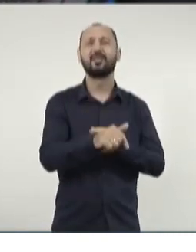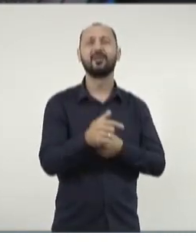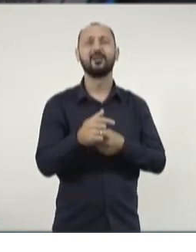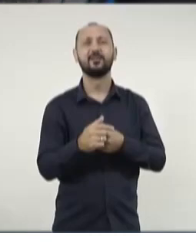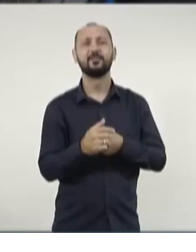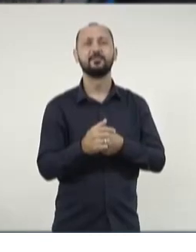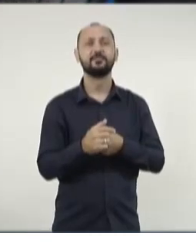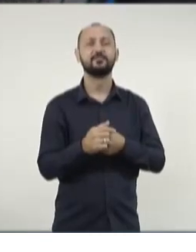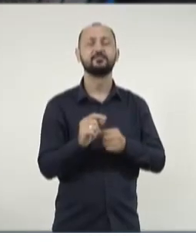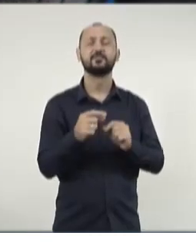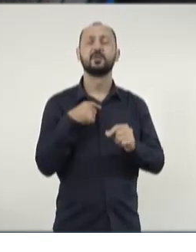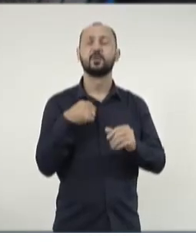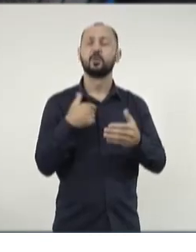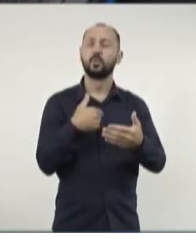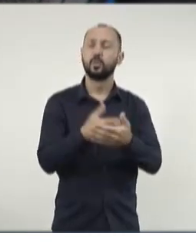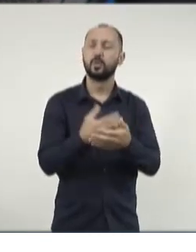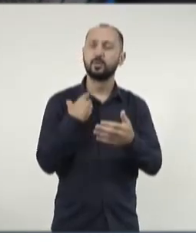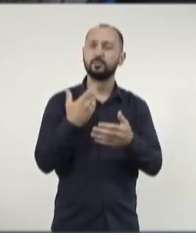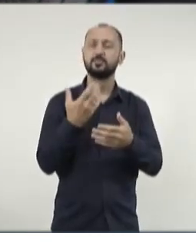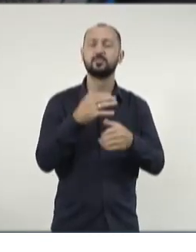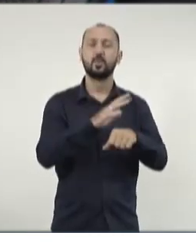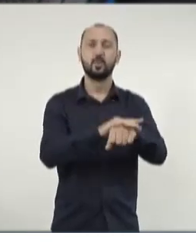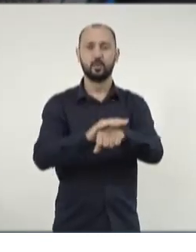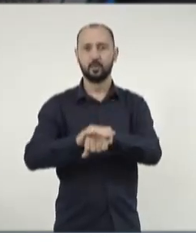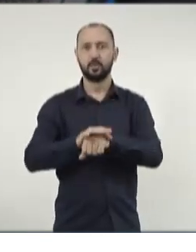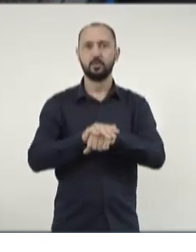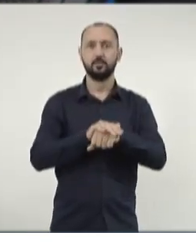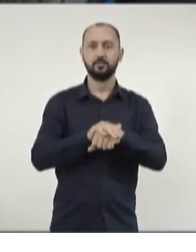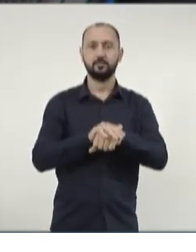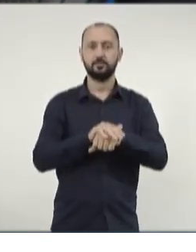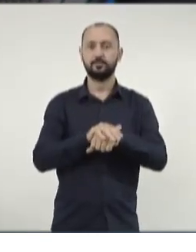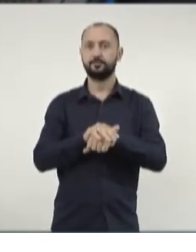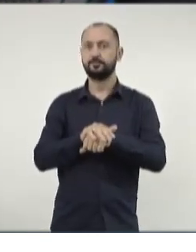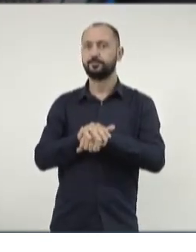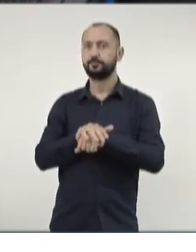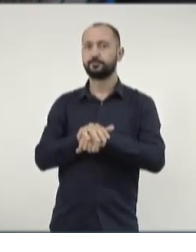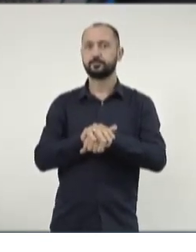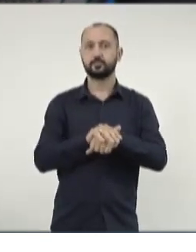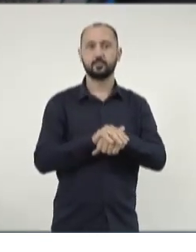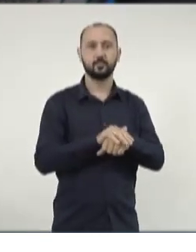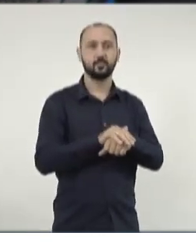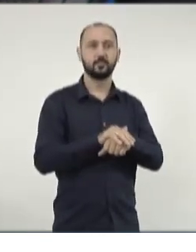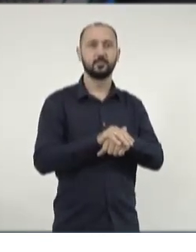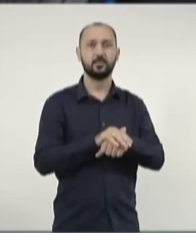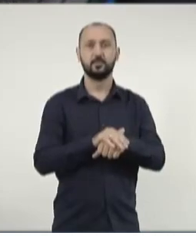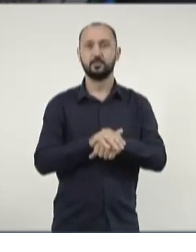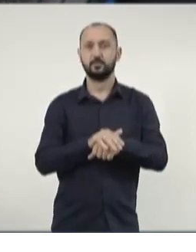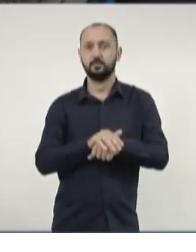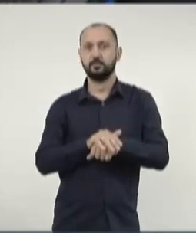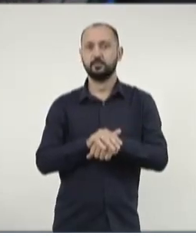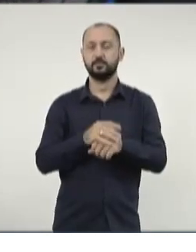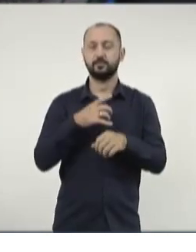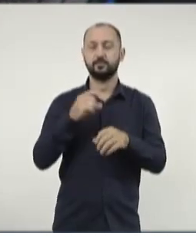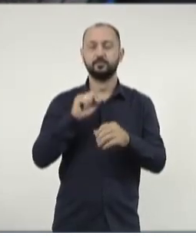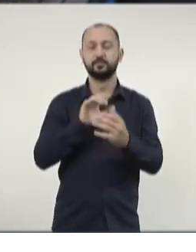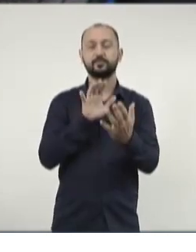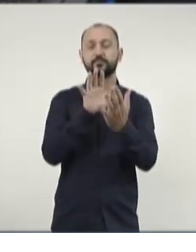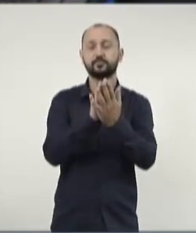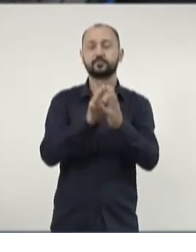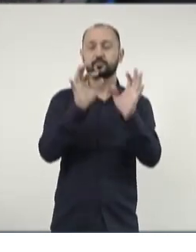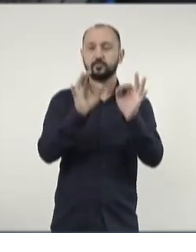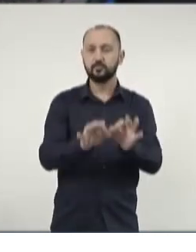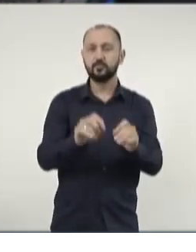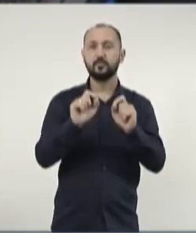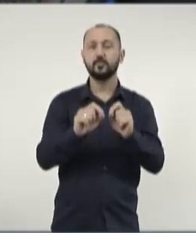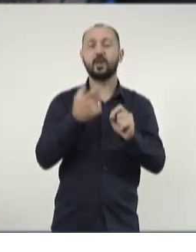a trajetória do processo de adoecimento, né? E também da família ter a legitimidade